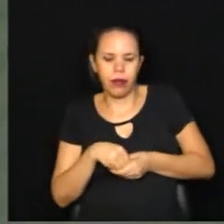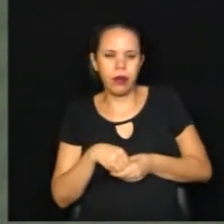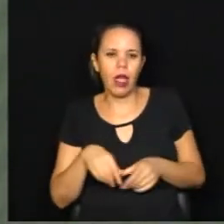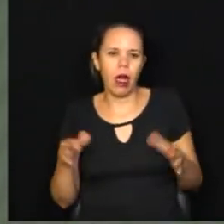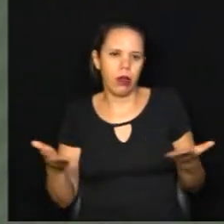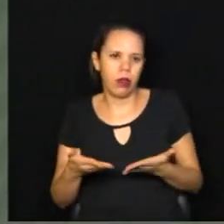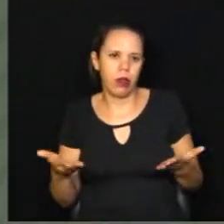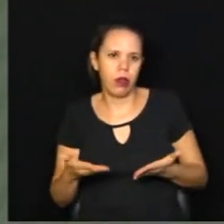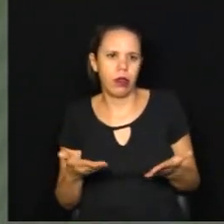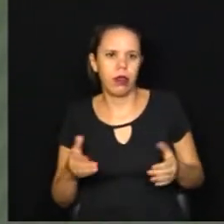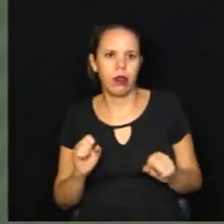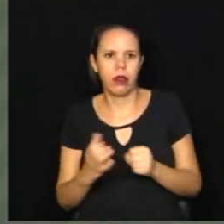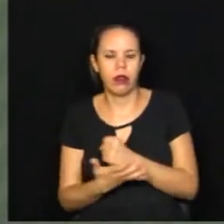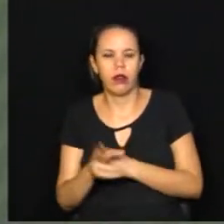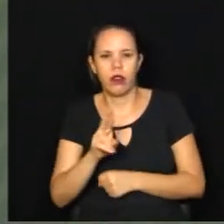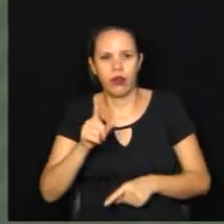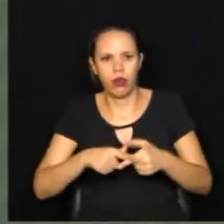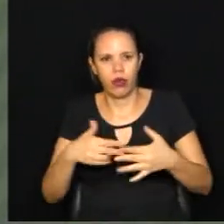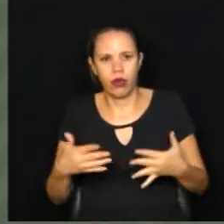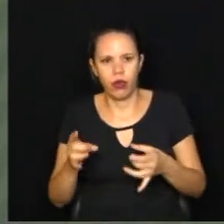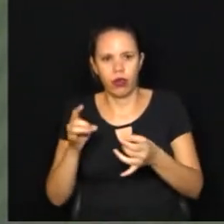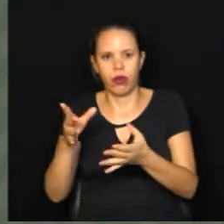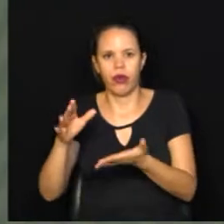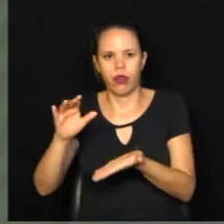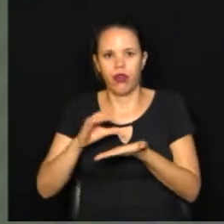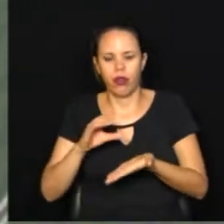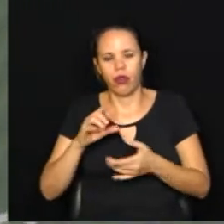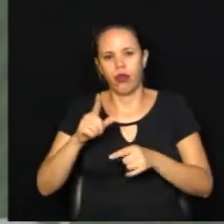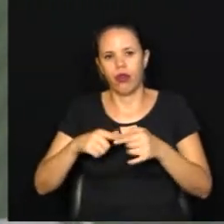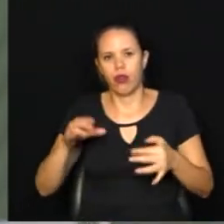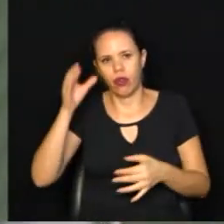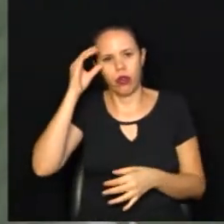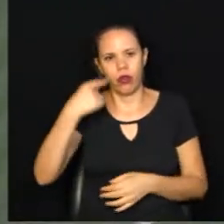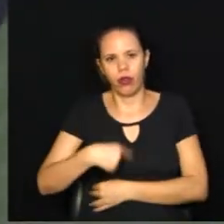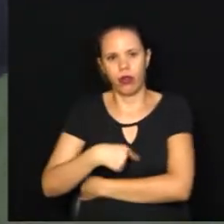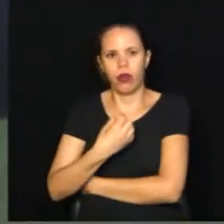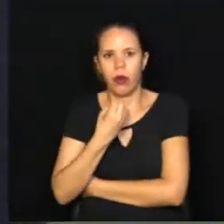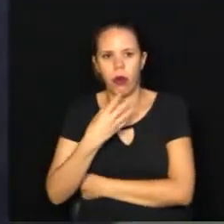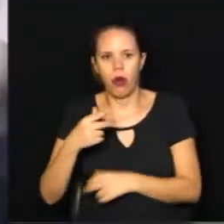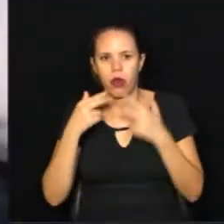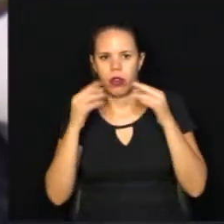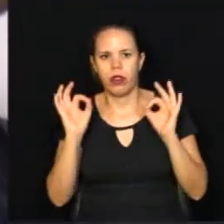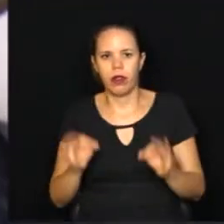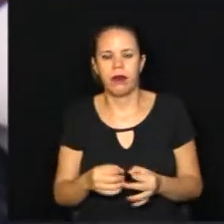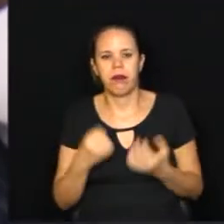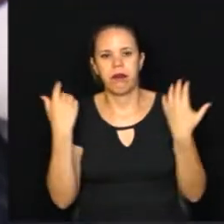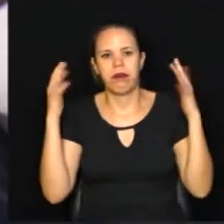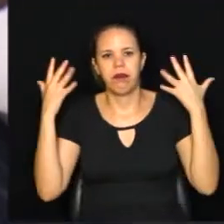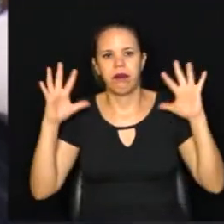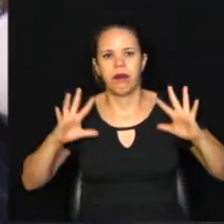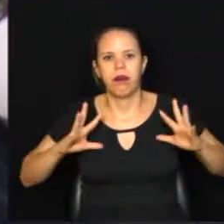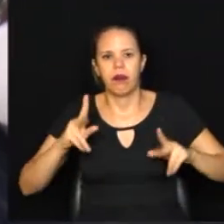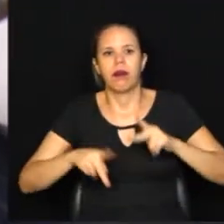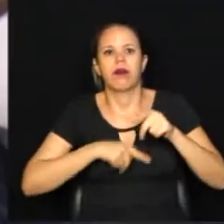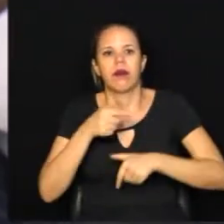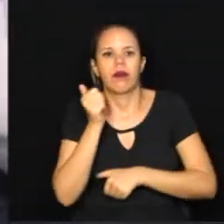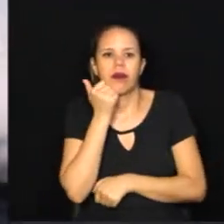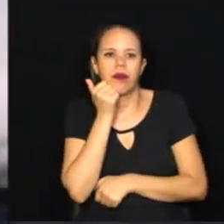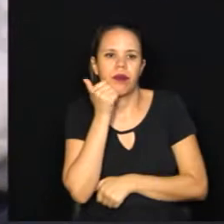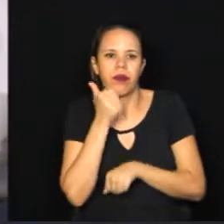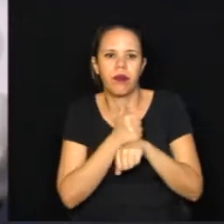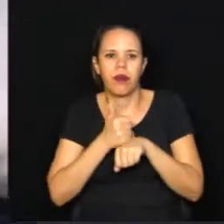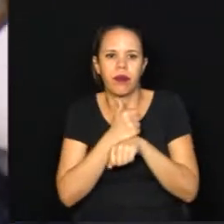Coronavac, com os insumos vindos da China. Uma boa notícia, né, Gabriel? Com certeza. Parabéns a todos os cientistas,